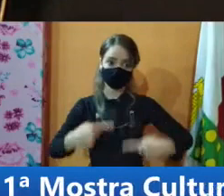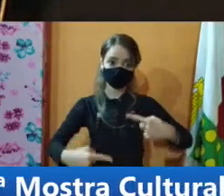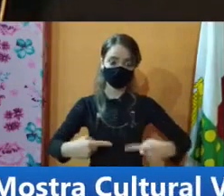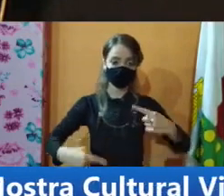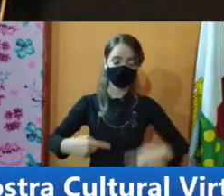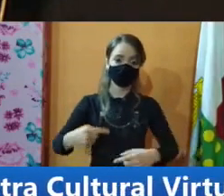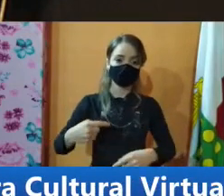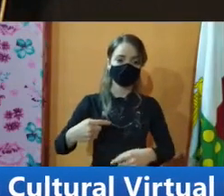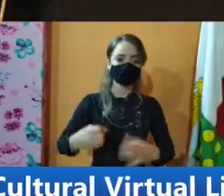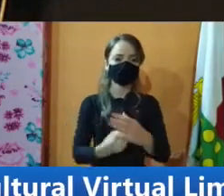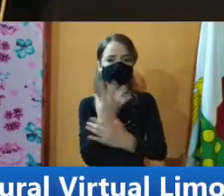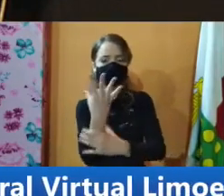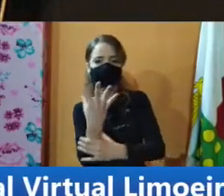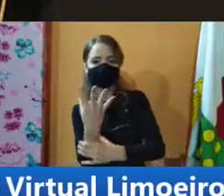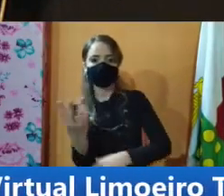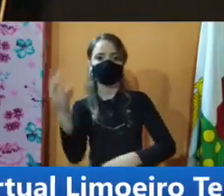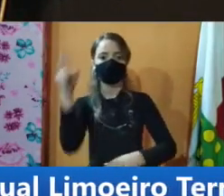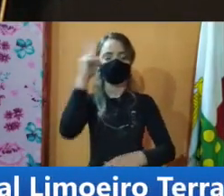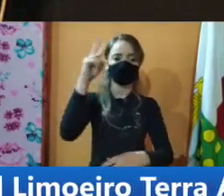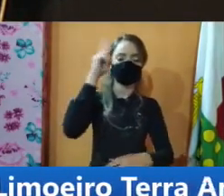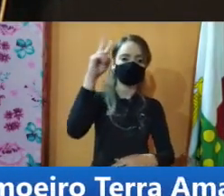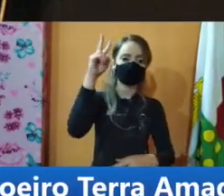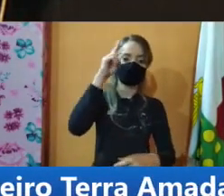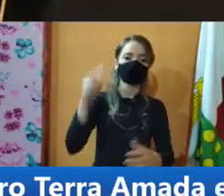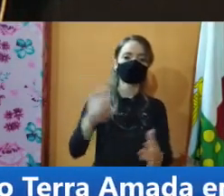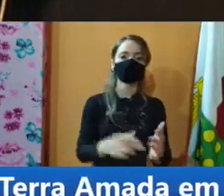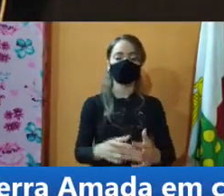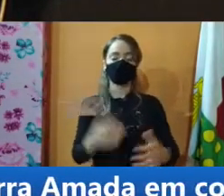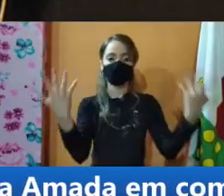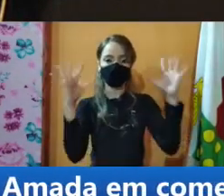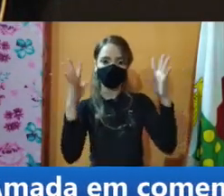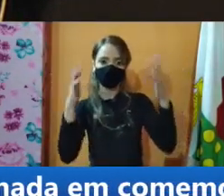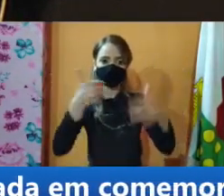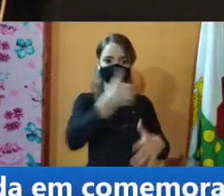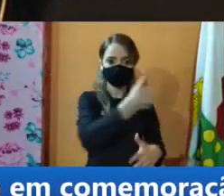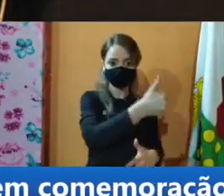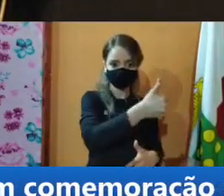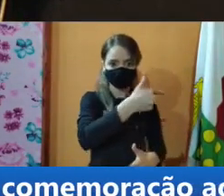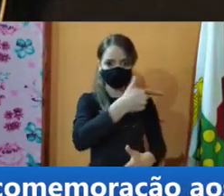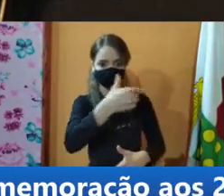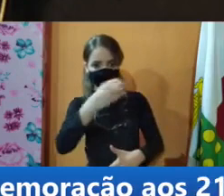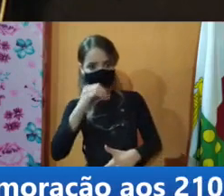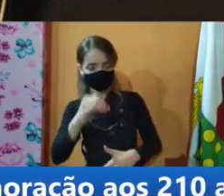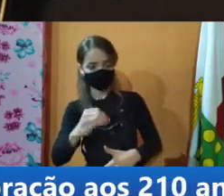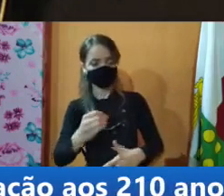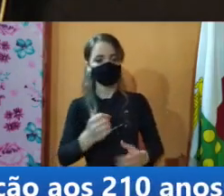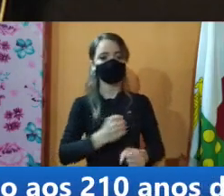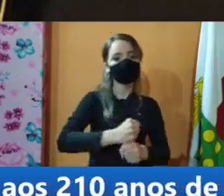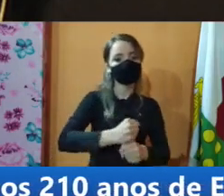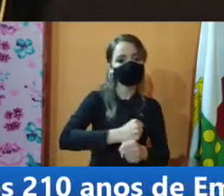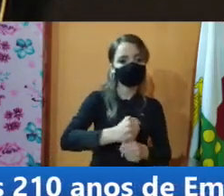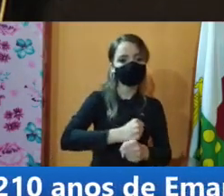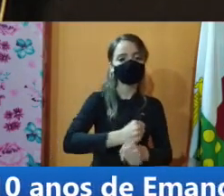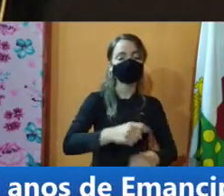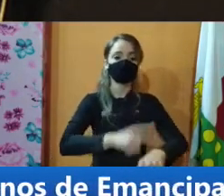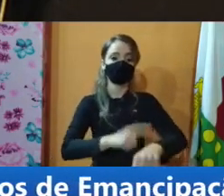descoberta fortalece a nossa história com a comemoração dos 210 anos do município. Temos um momento ideal para fomentar o conhecimento da